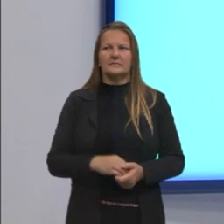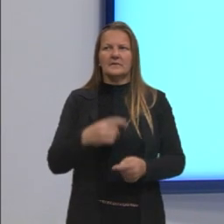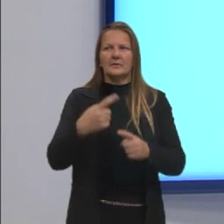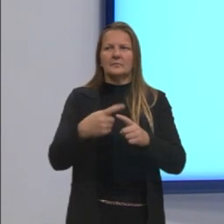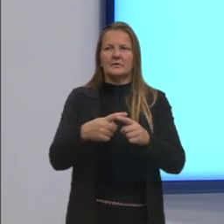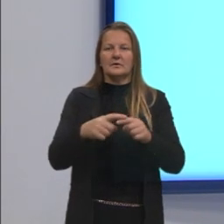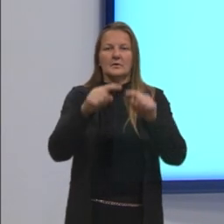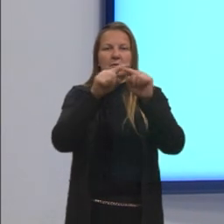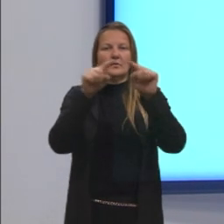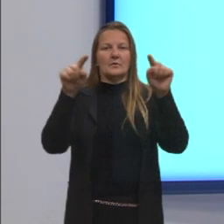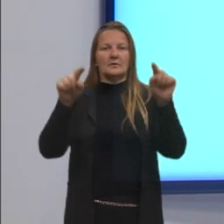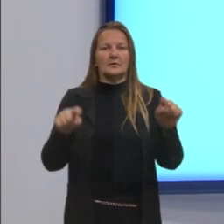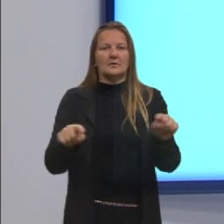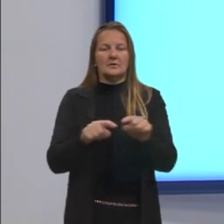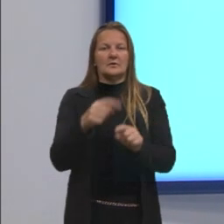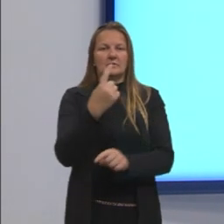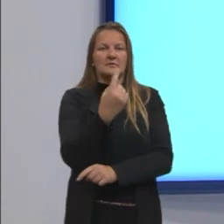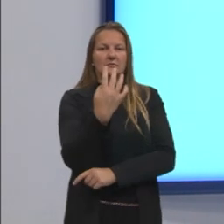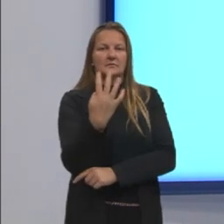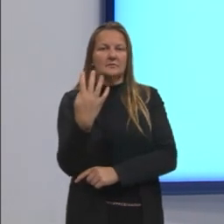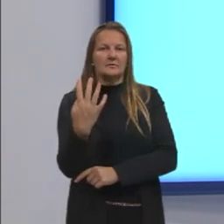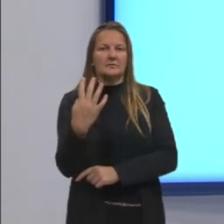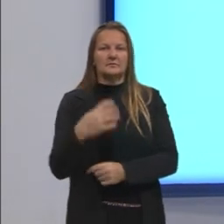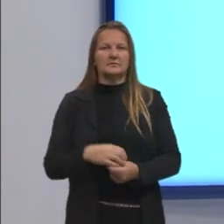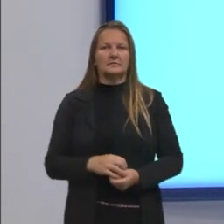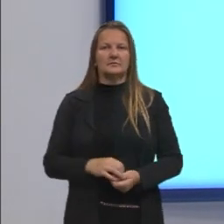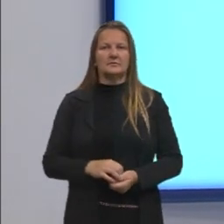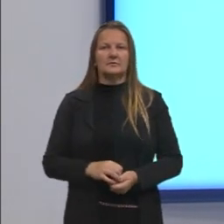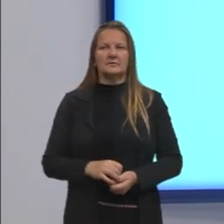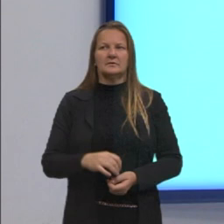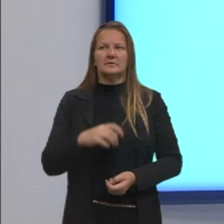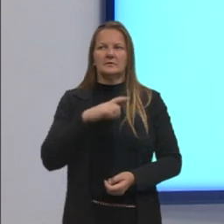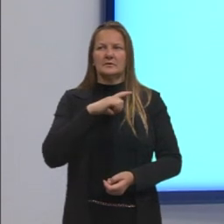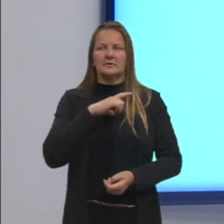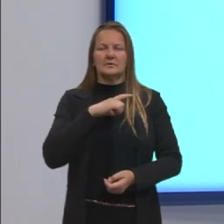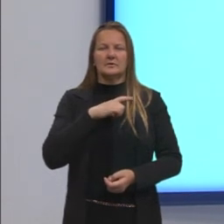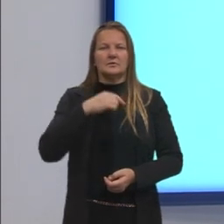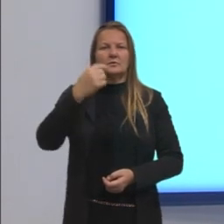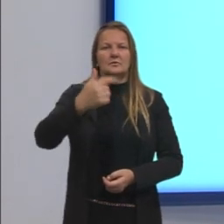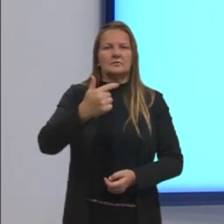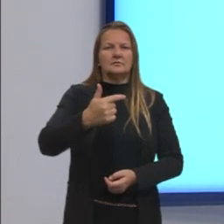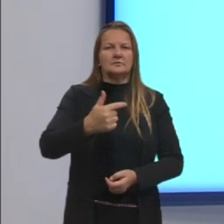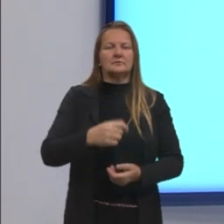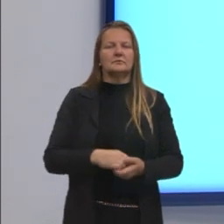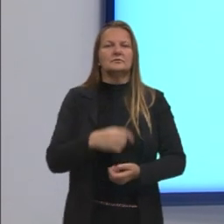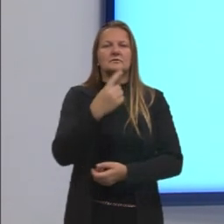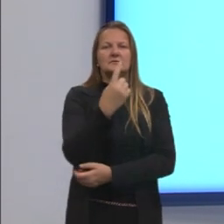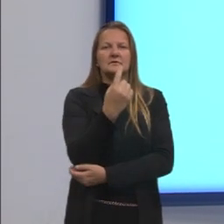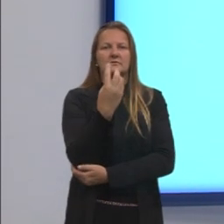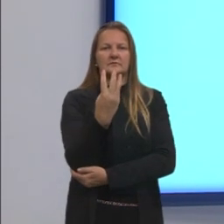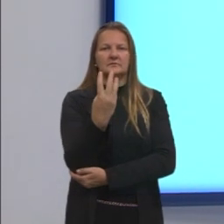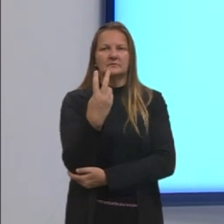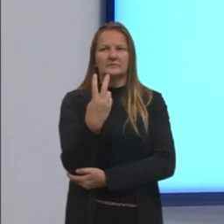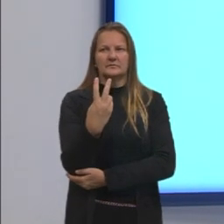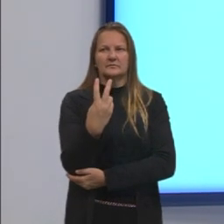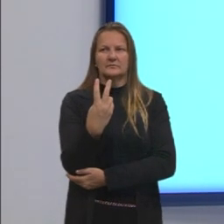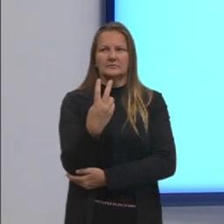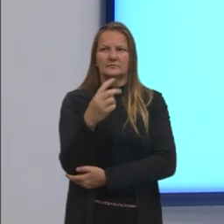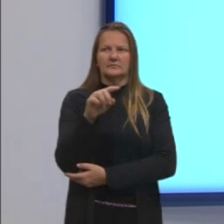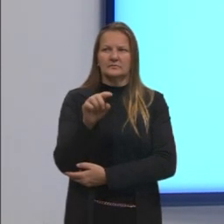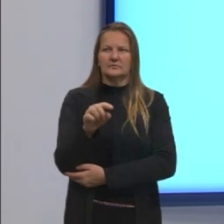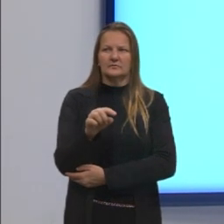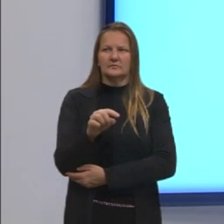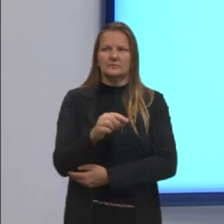tinha 144 cm quadrados e o último recipiente o último suporte